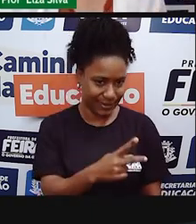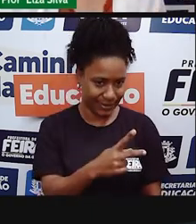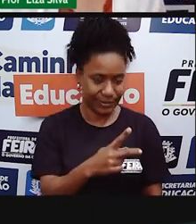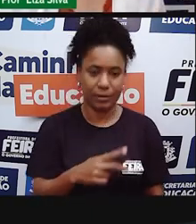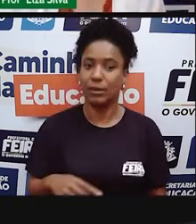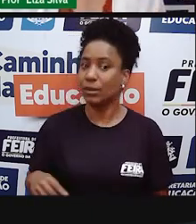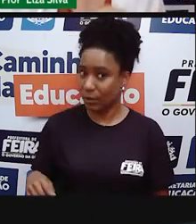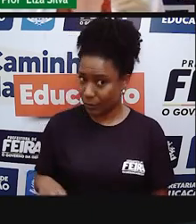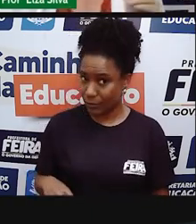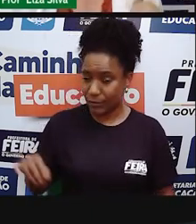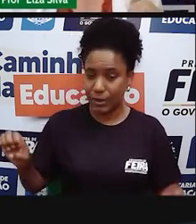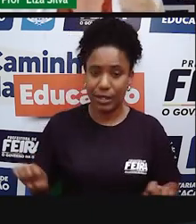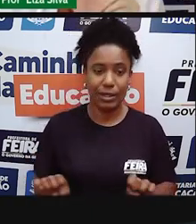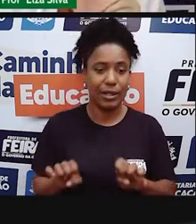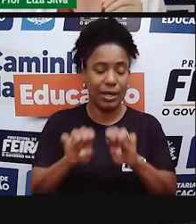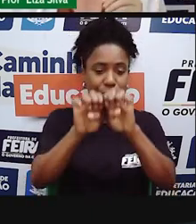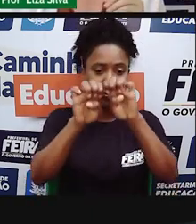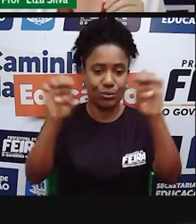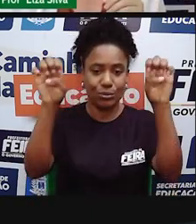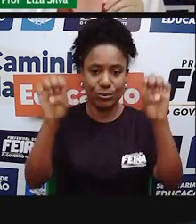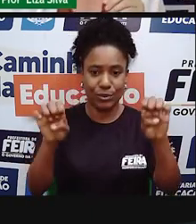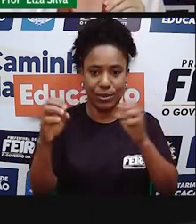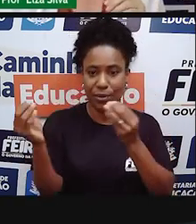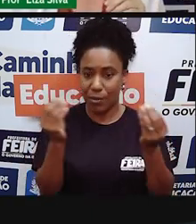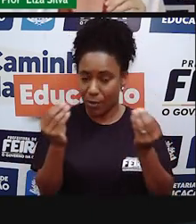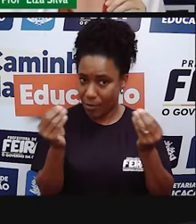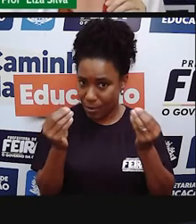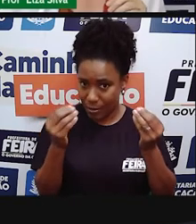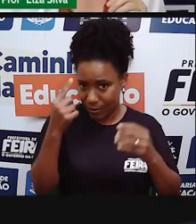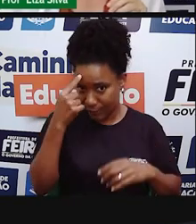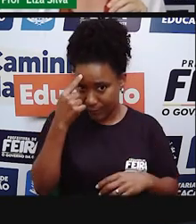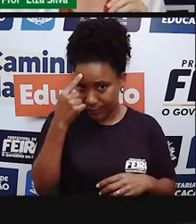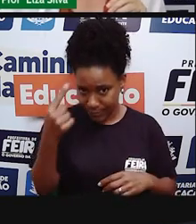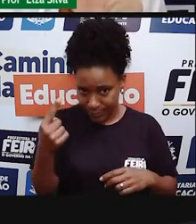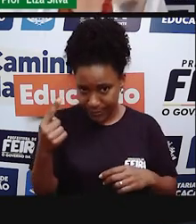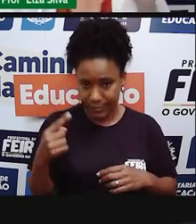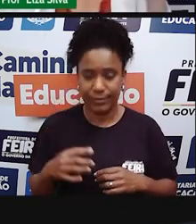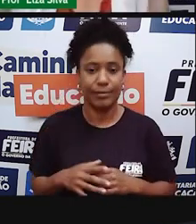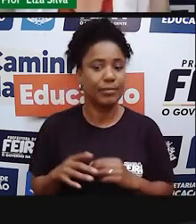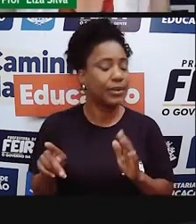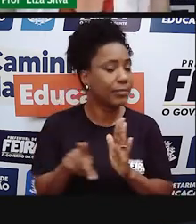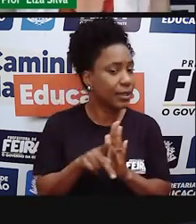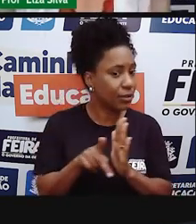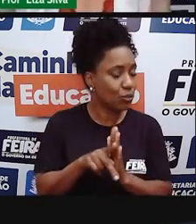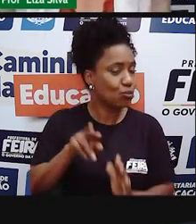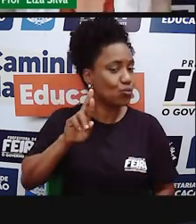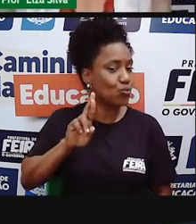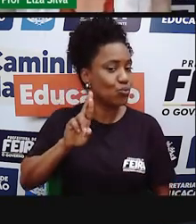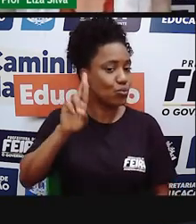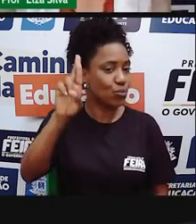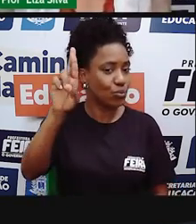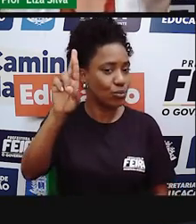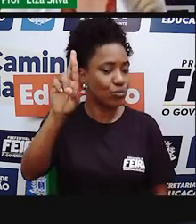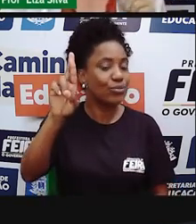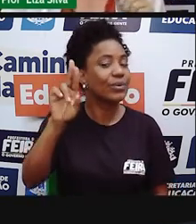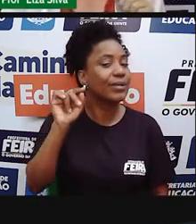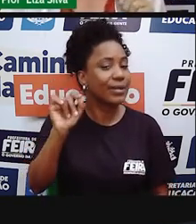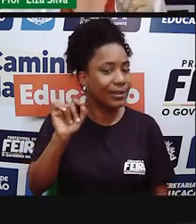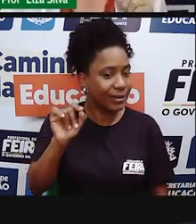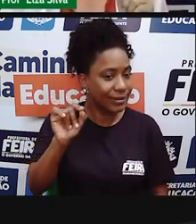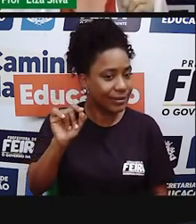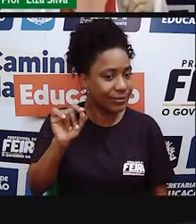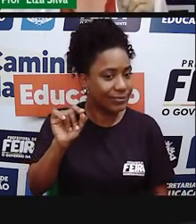organizarmos esta frase é: coloca-se aqui o possuidor, o dono do objeto a que a gente se